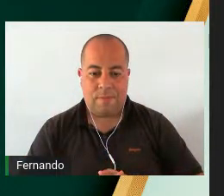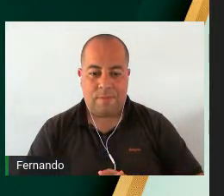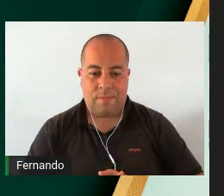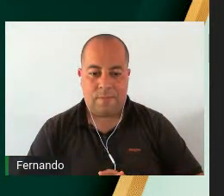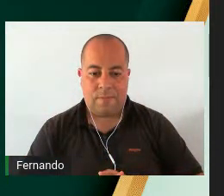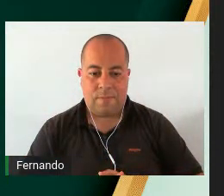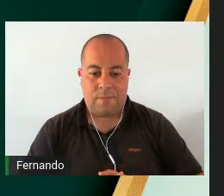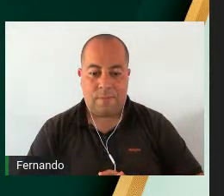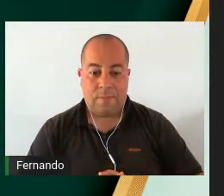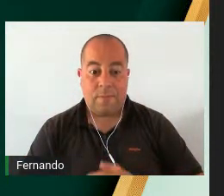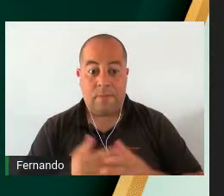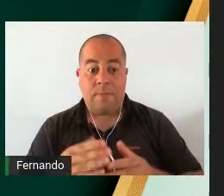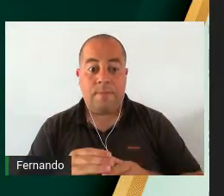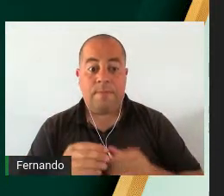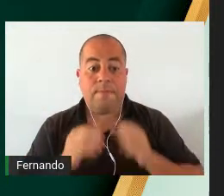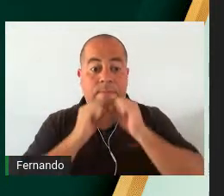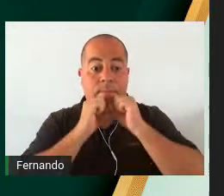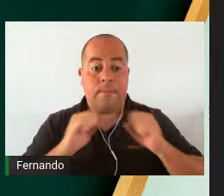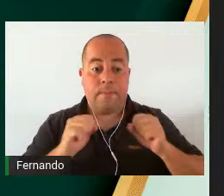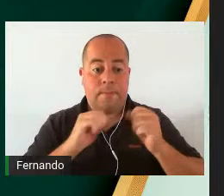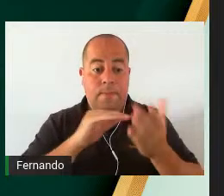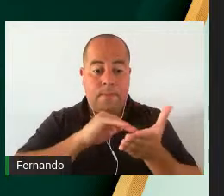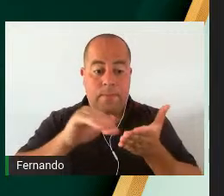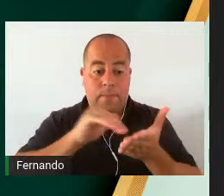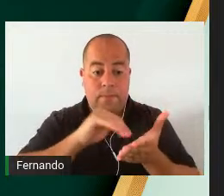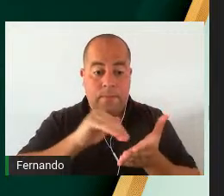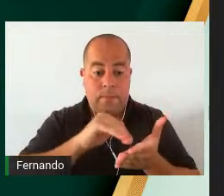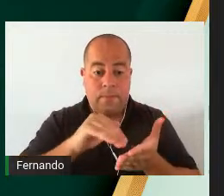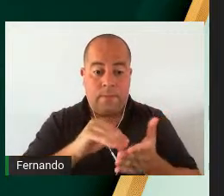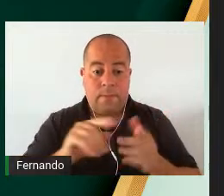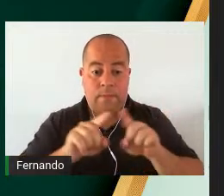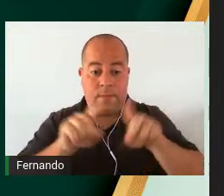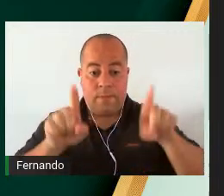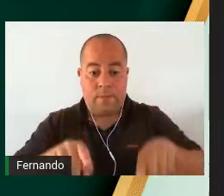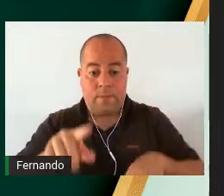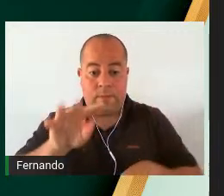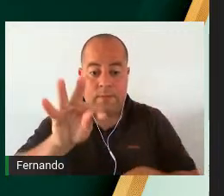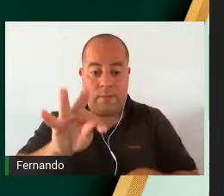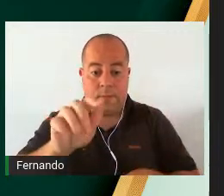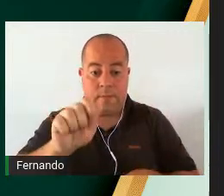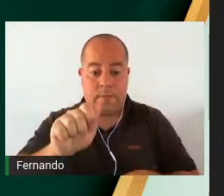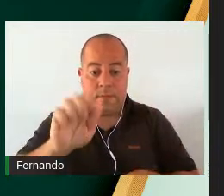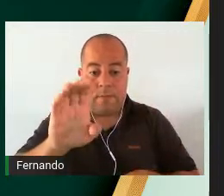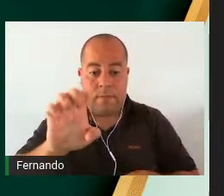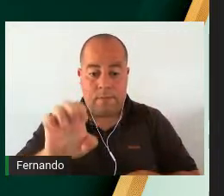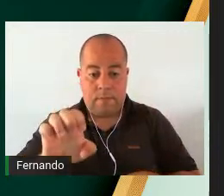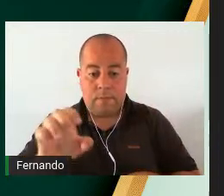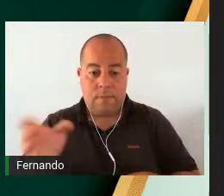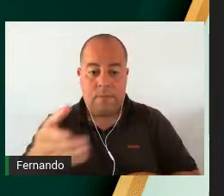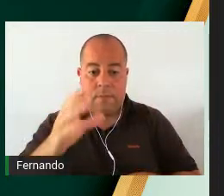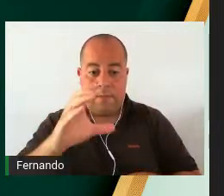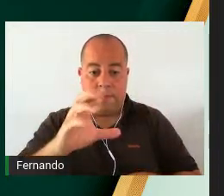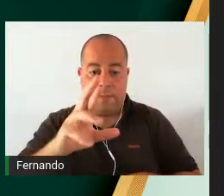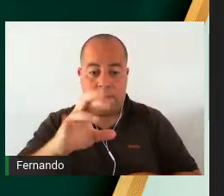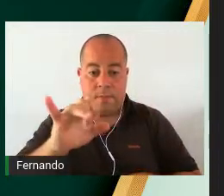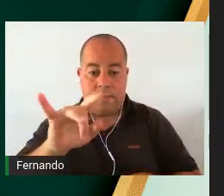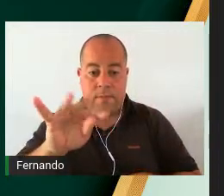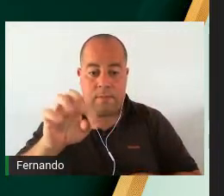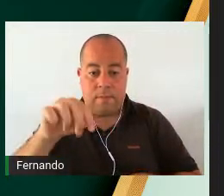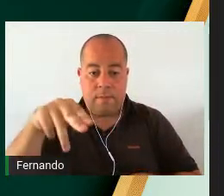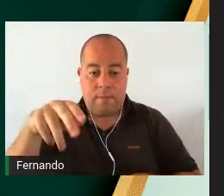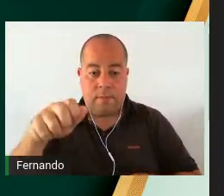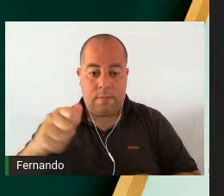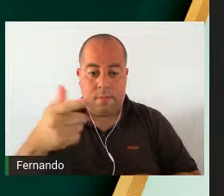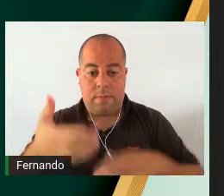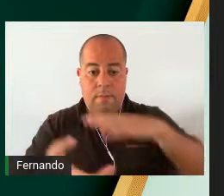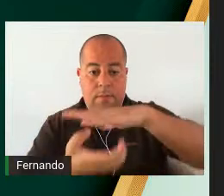Para secretariar essa solenidade, está a servidora PAE, Cristina Brito Oliveira, da Secretaria Acadêmica do